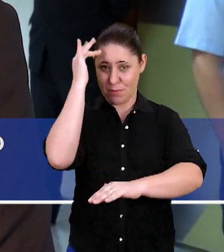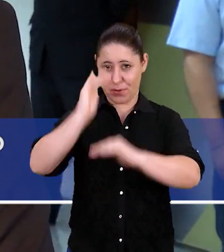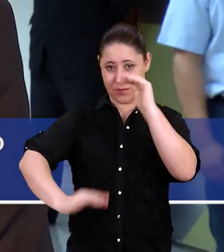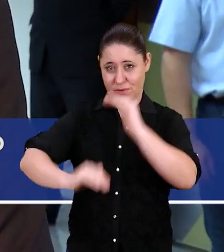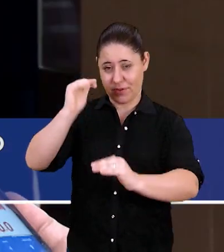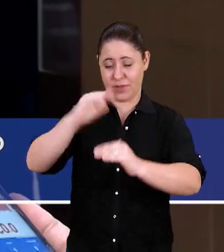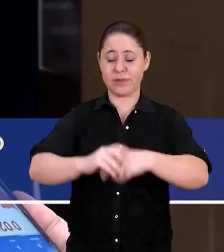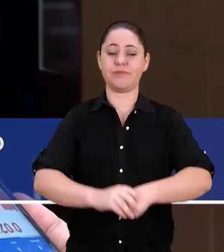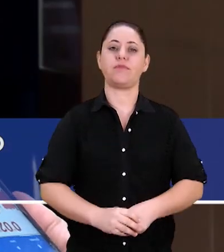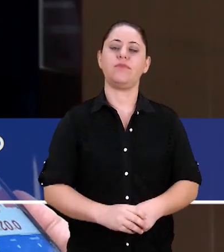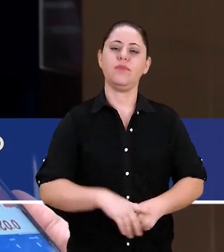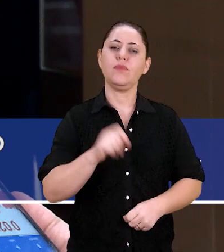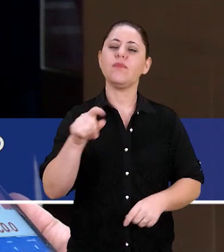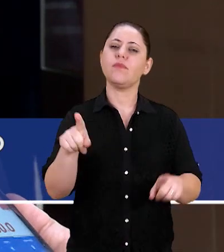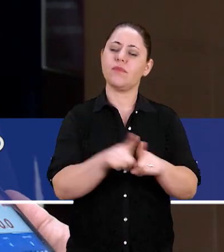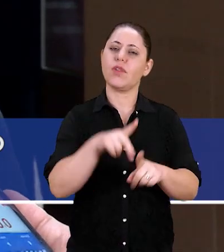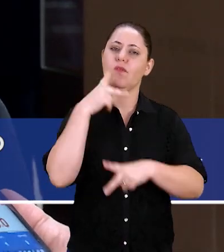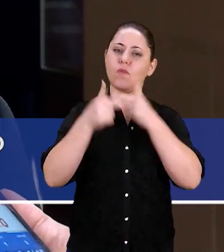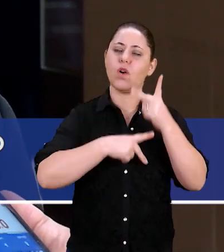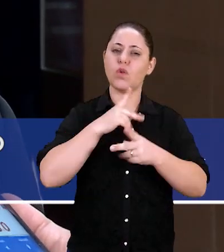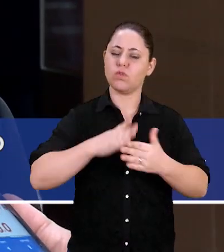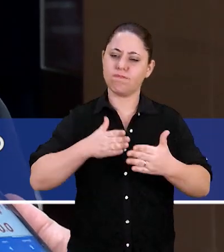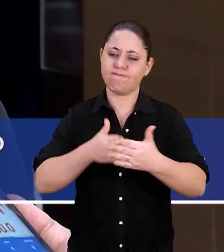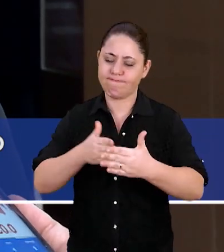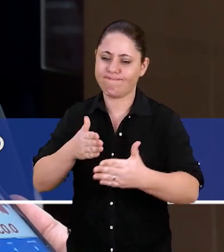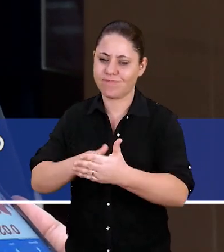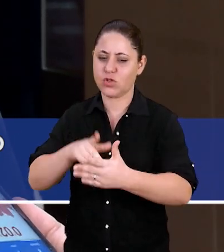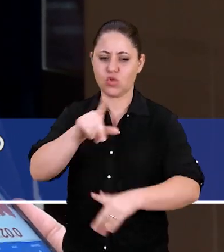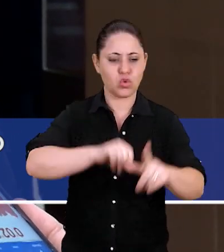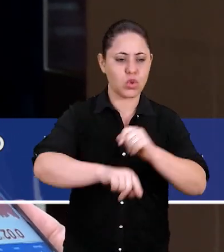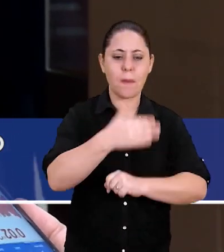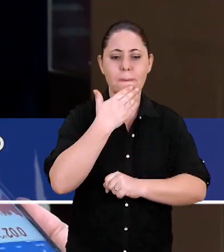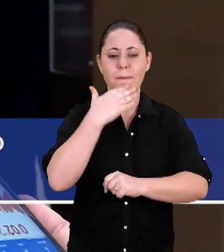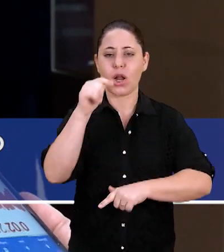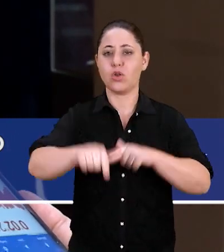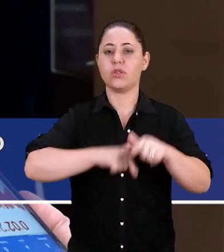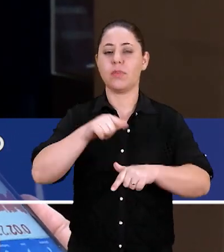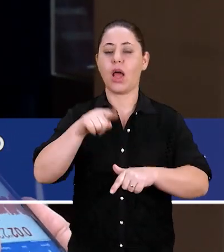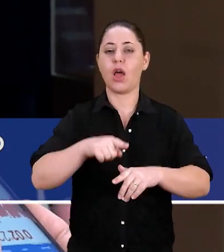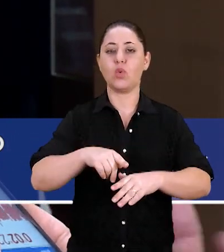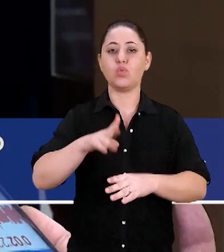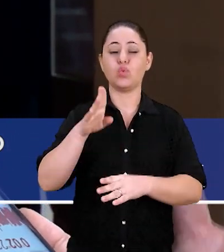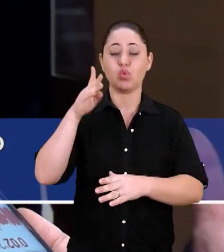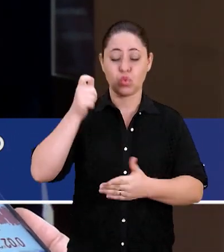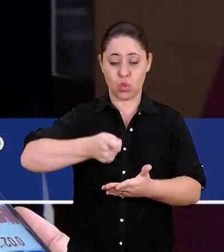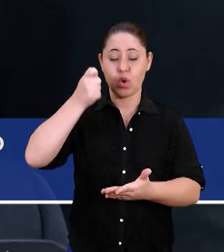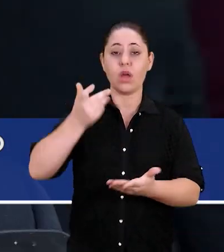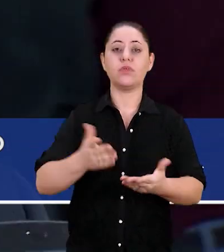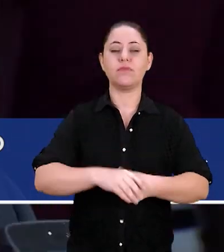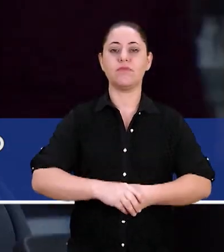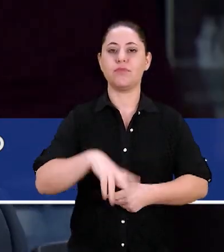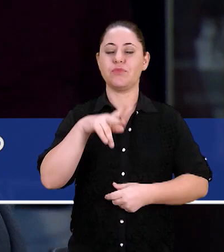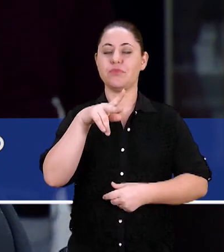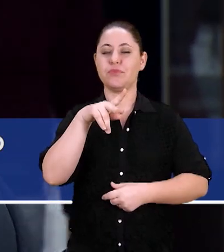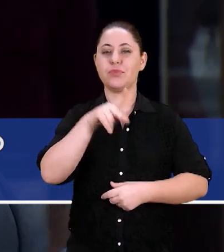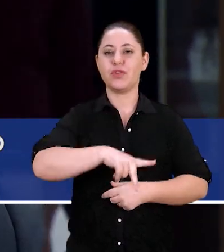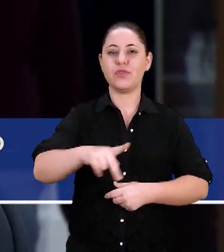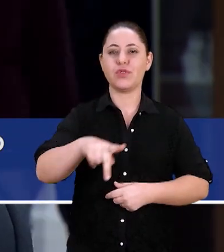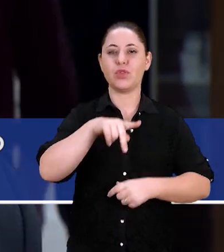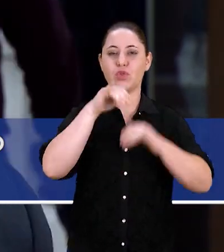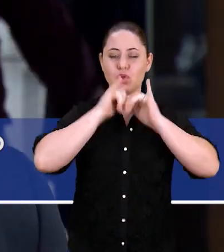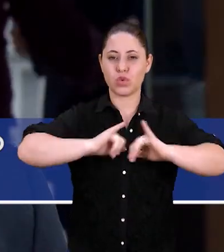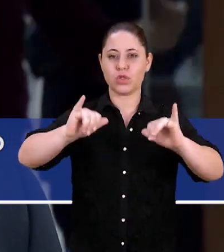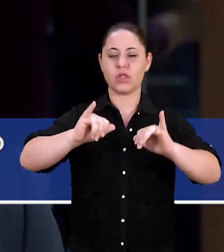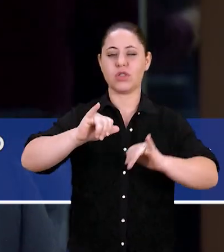desses profissionais. Quem também falou sobre o desafio de eleger os melhores trabalhos foi um dos jurados do concurso, o professor de